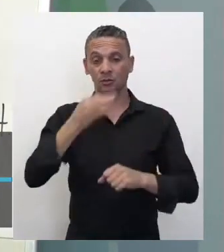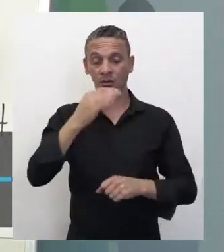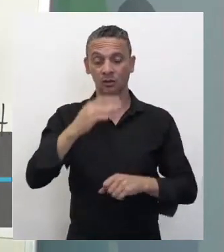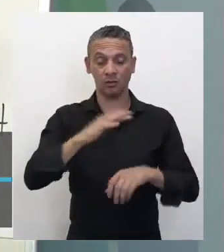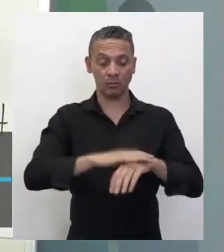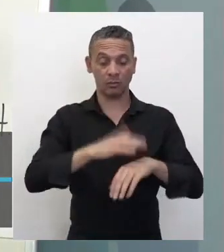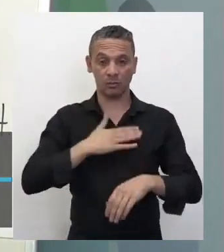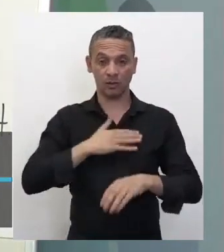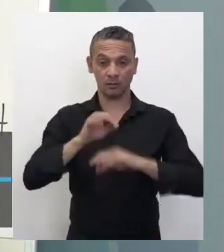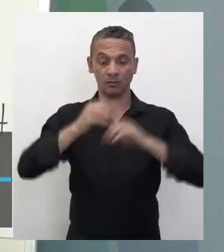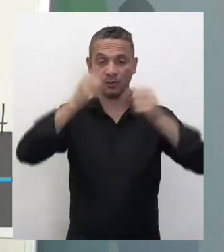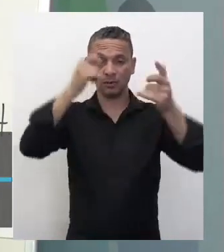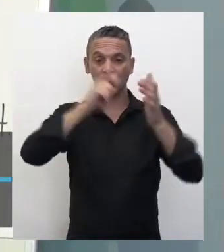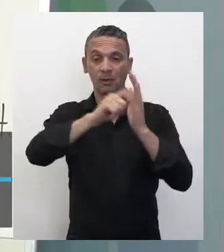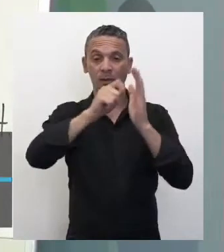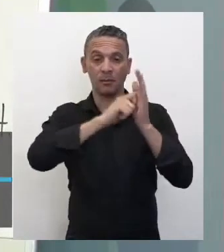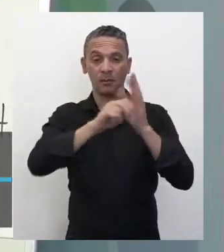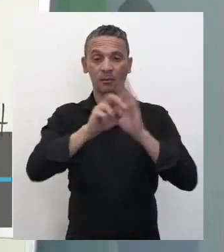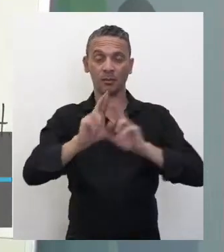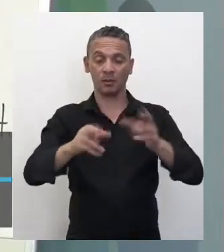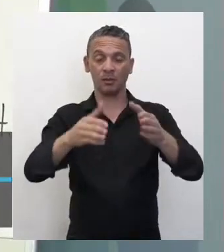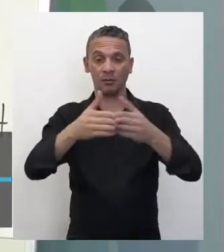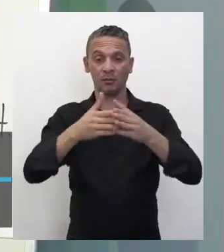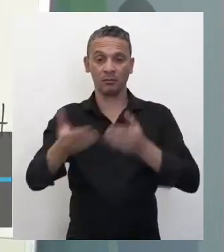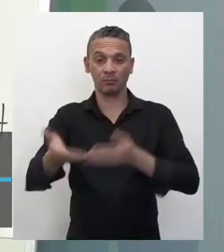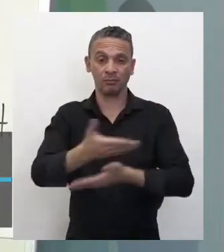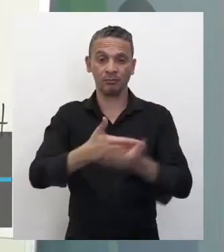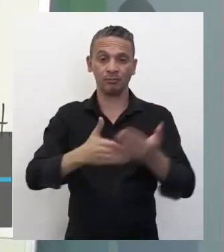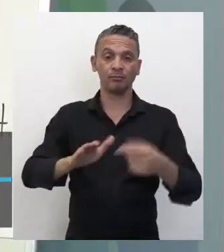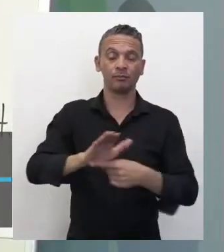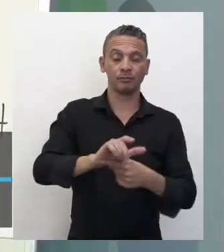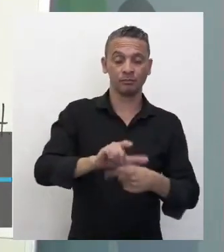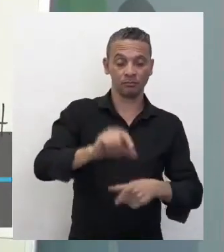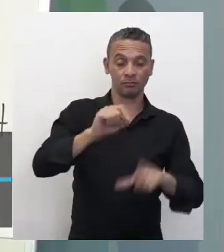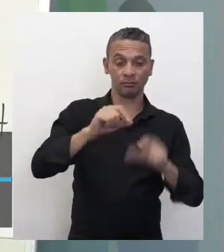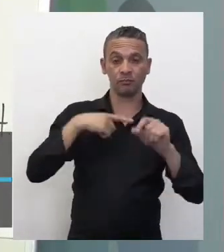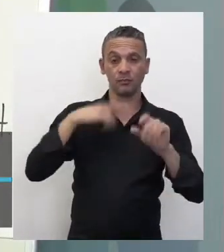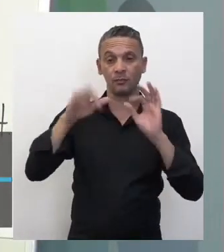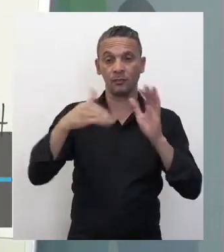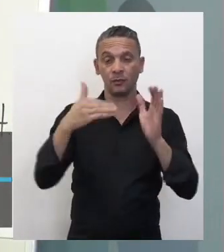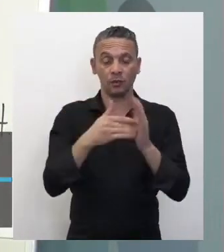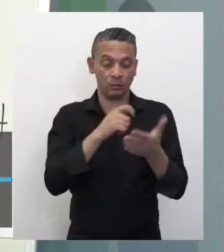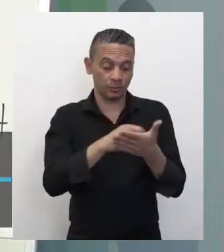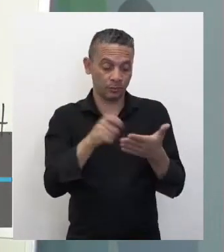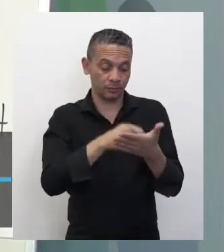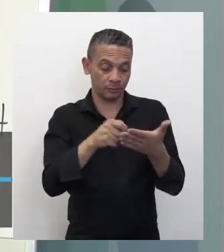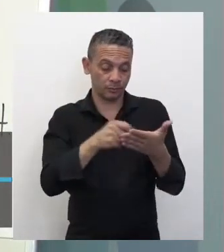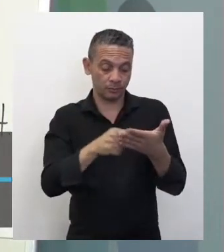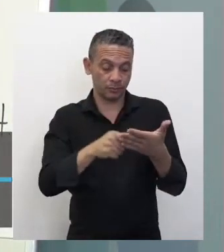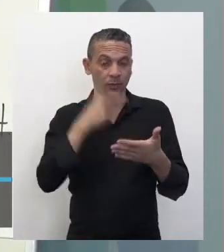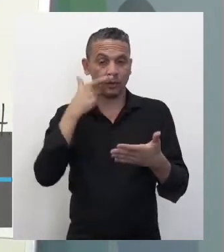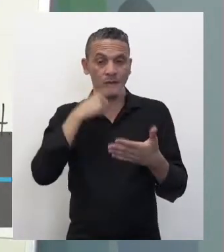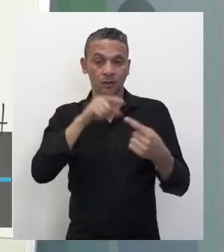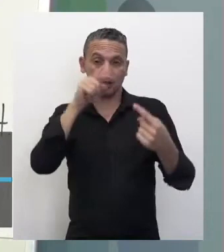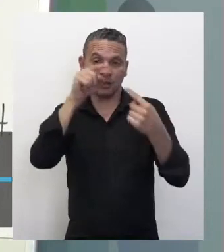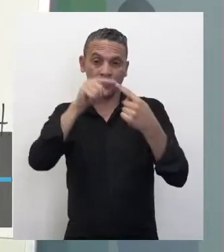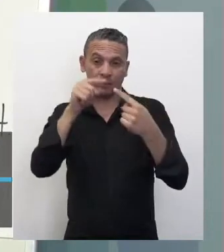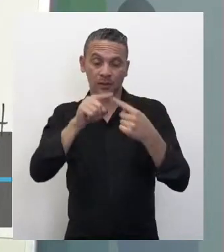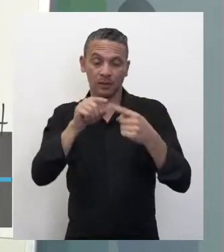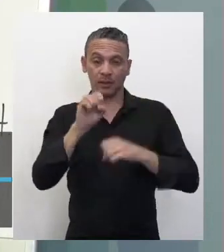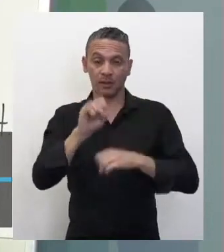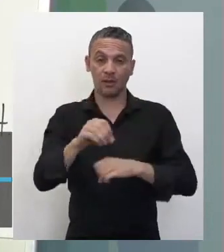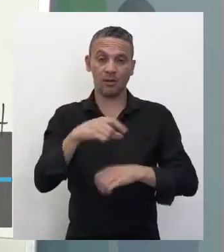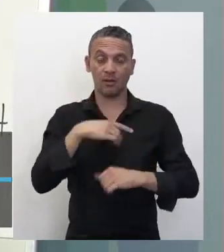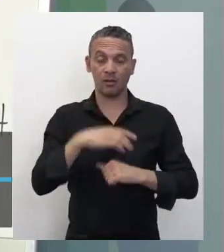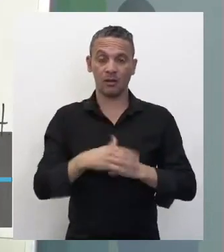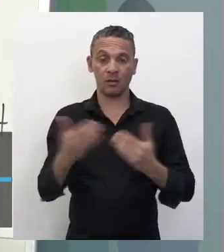tenho é essa. Então, tentem colaborar com a gente, porque depois nós vamos colecionar tudo que vocês escreveram ali para poder aplicar nas próximas aulas. E hoje a